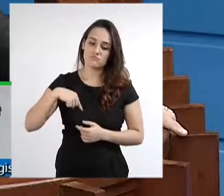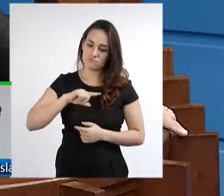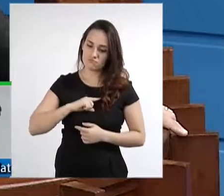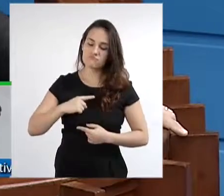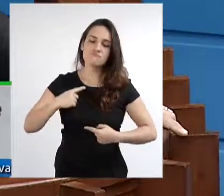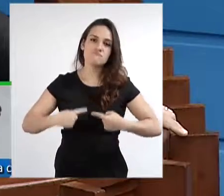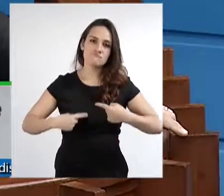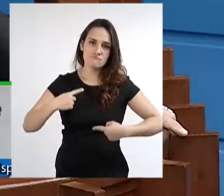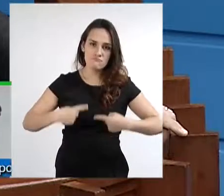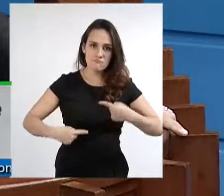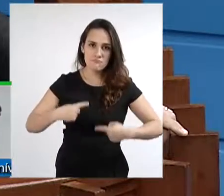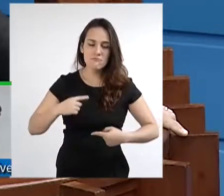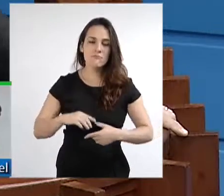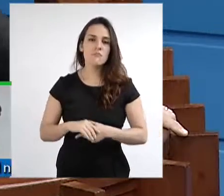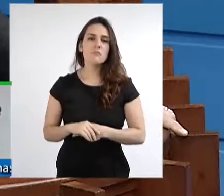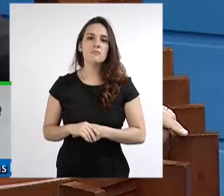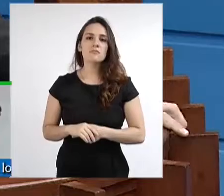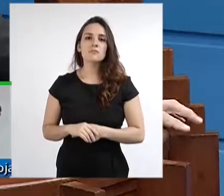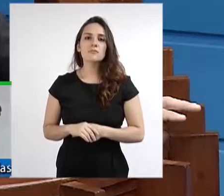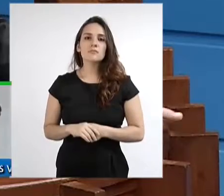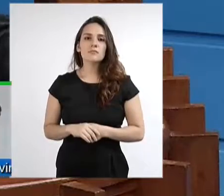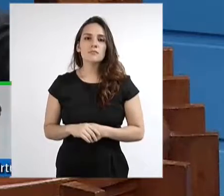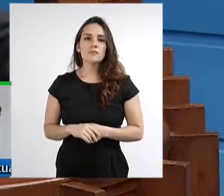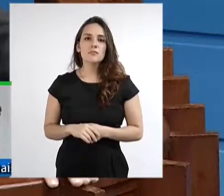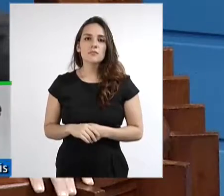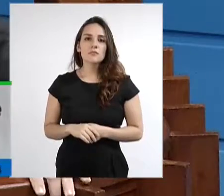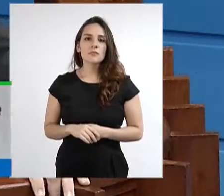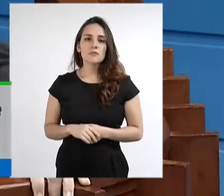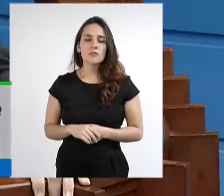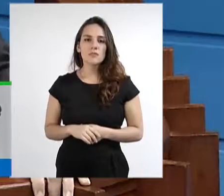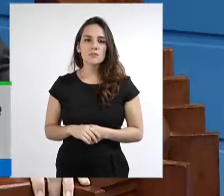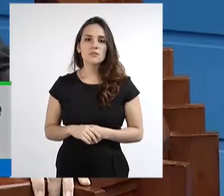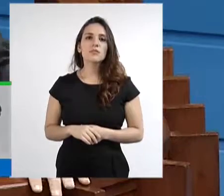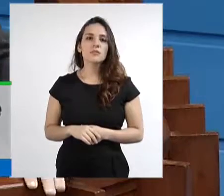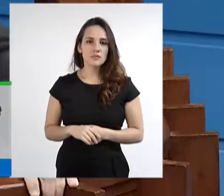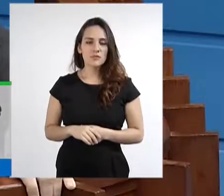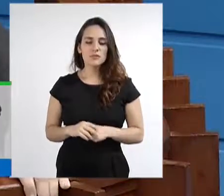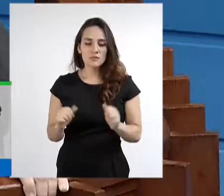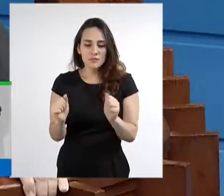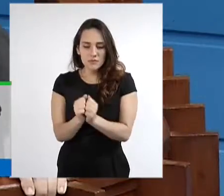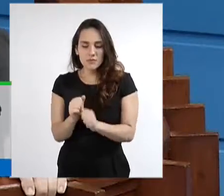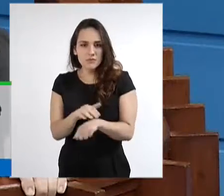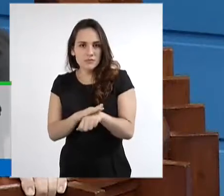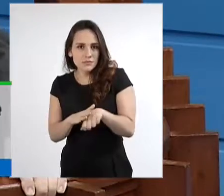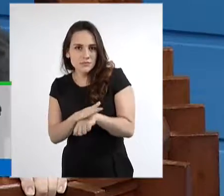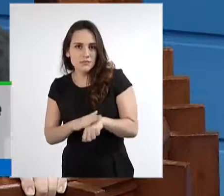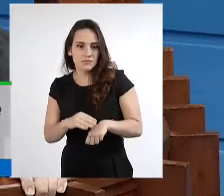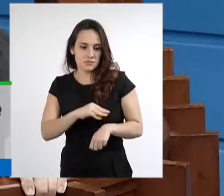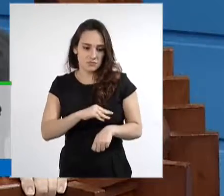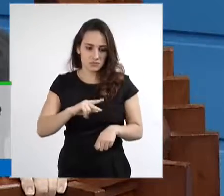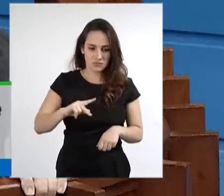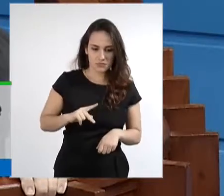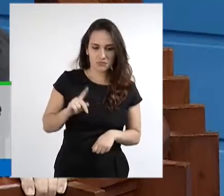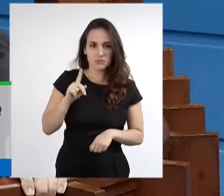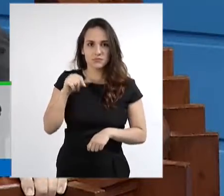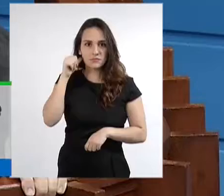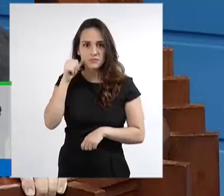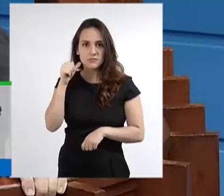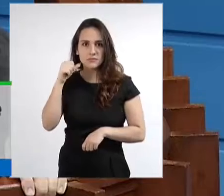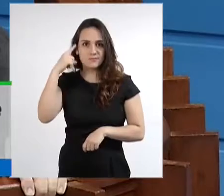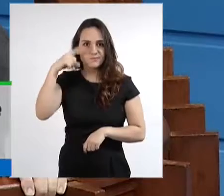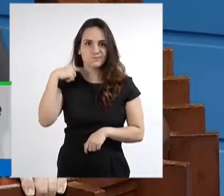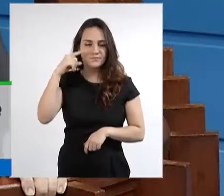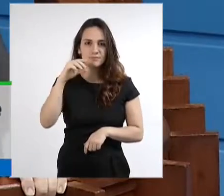discussão que foi feita com o Ministério Público, com a doutora Cristiane,